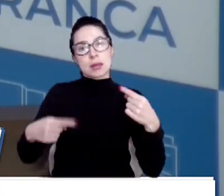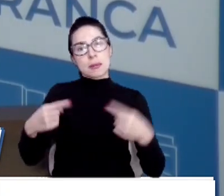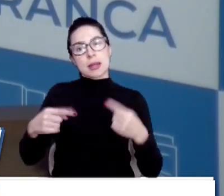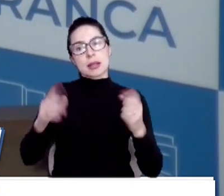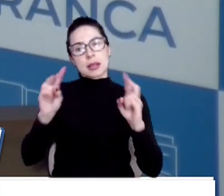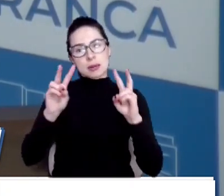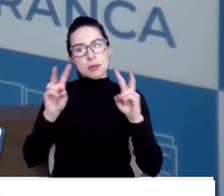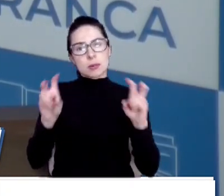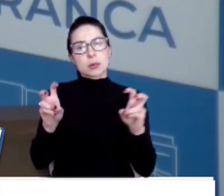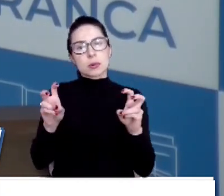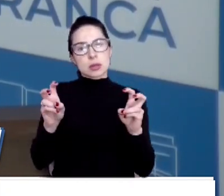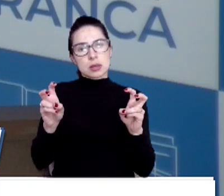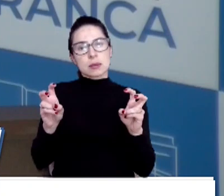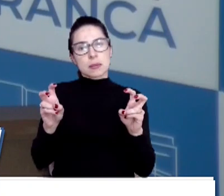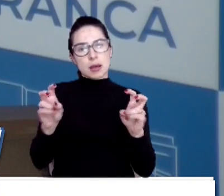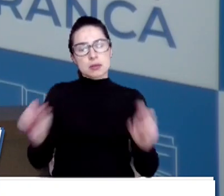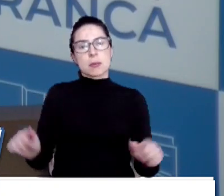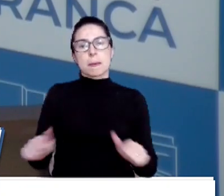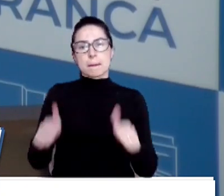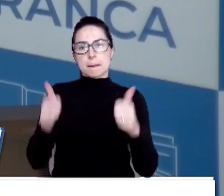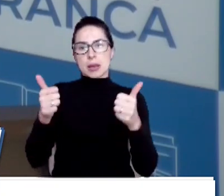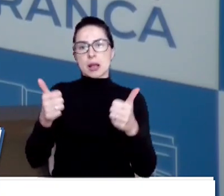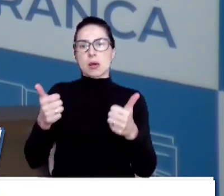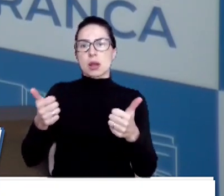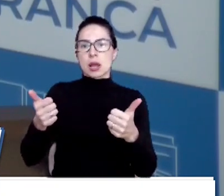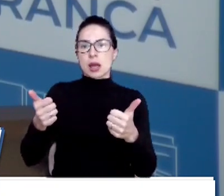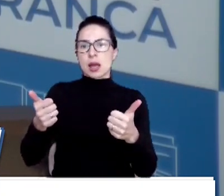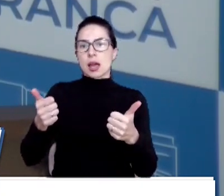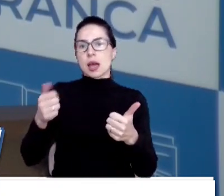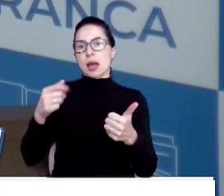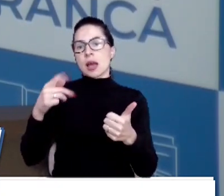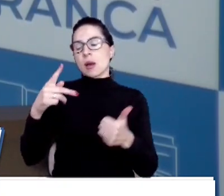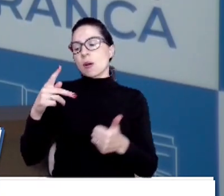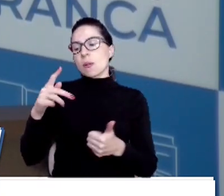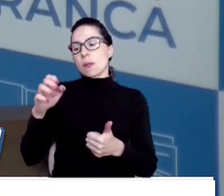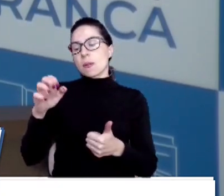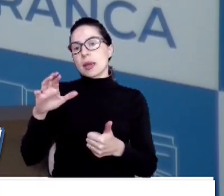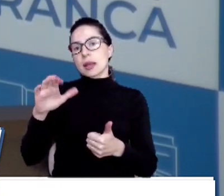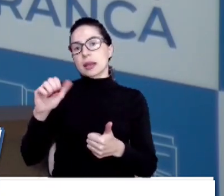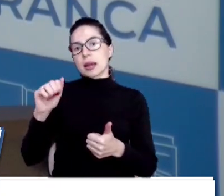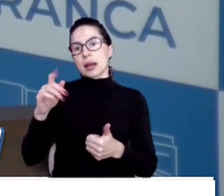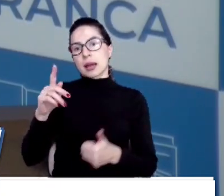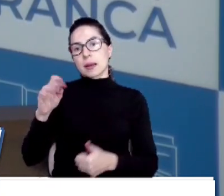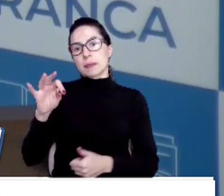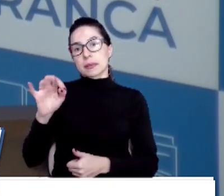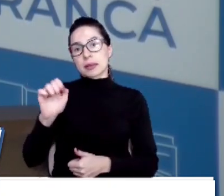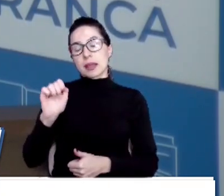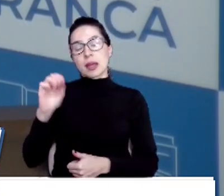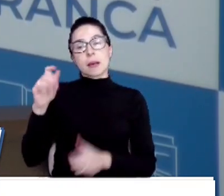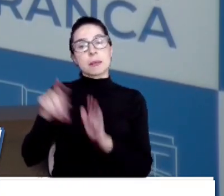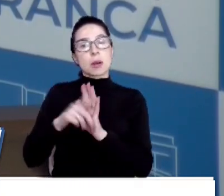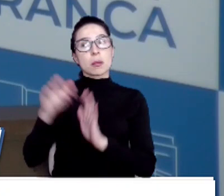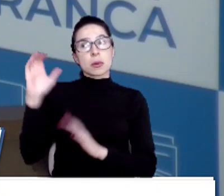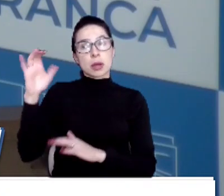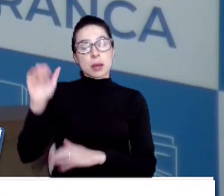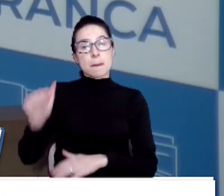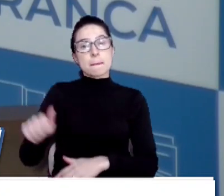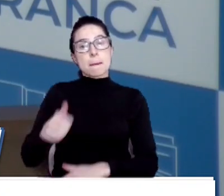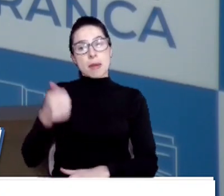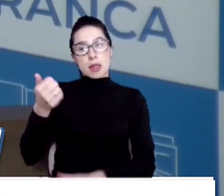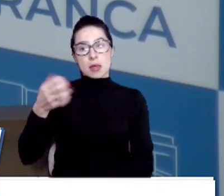questão da melhoria do repasse do per capita das creches para poder melhorar o salário